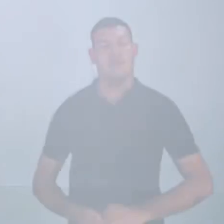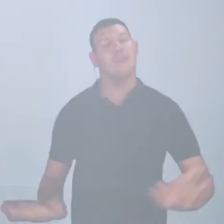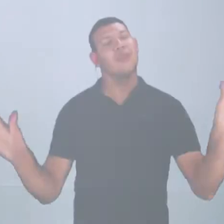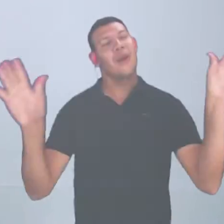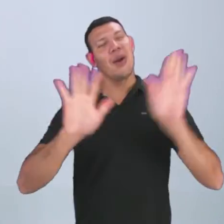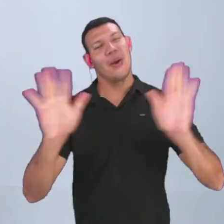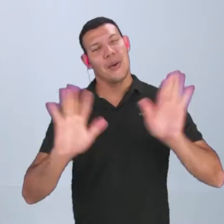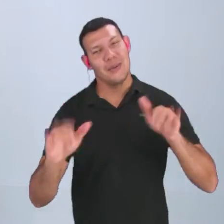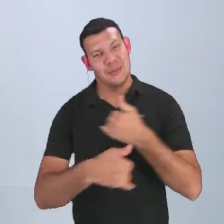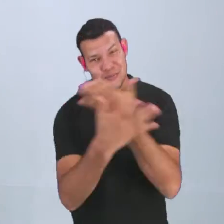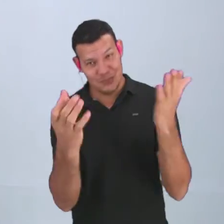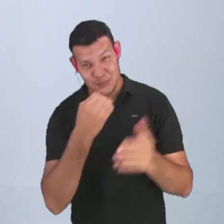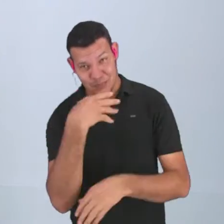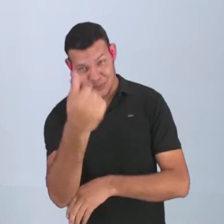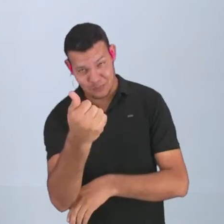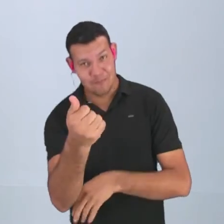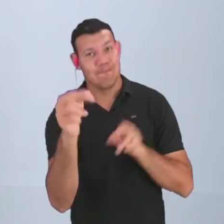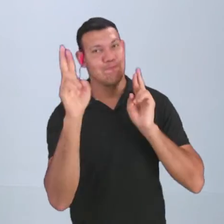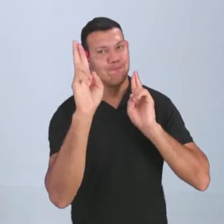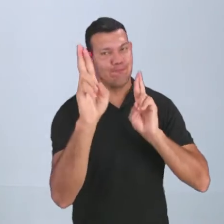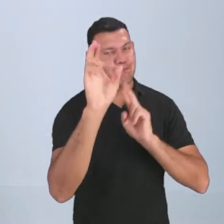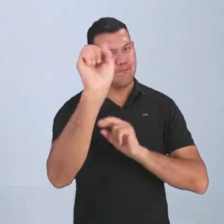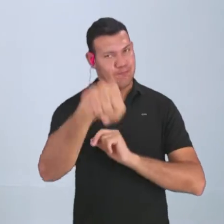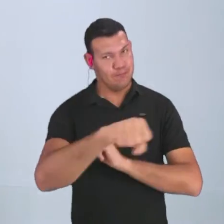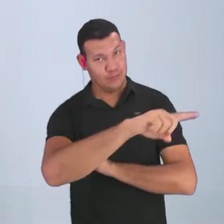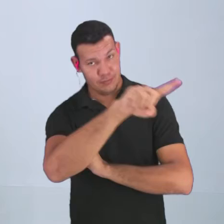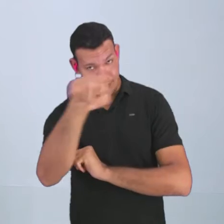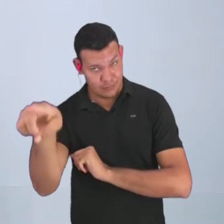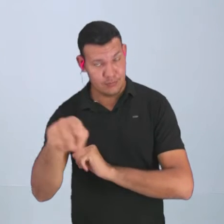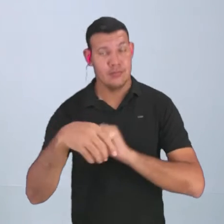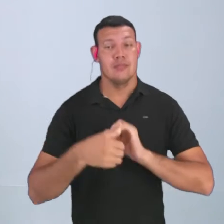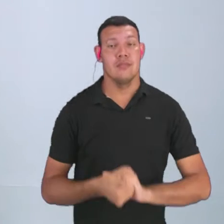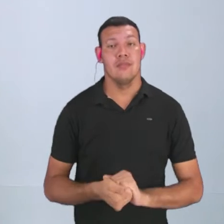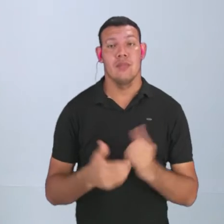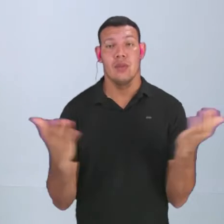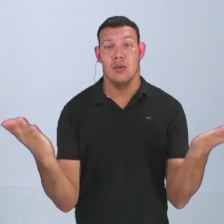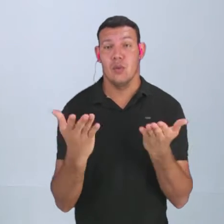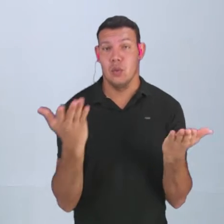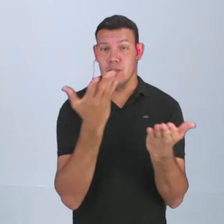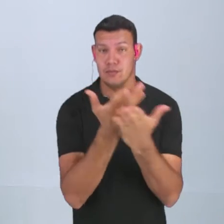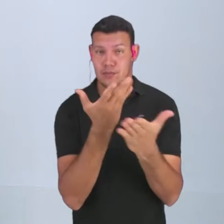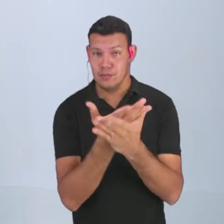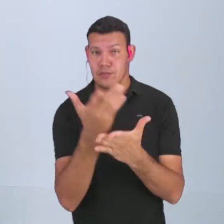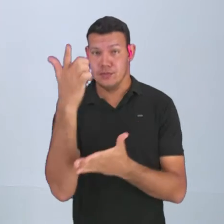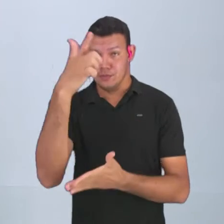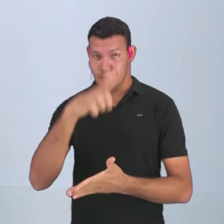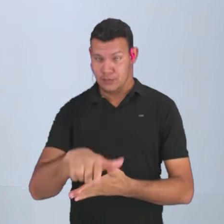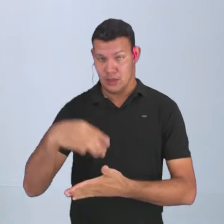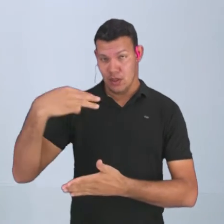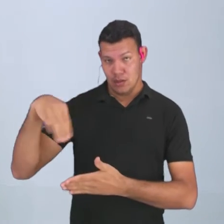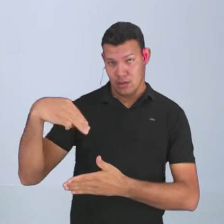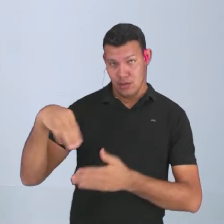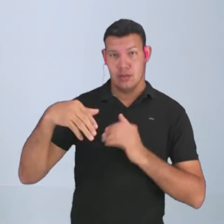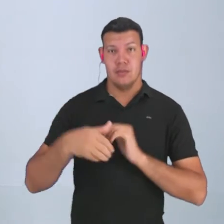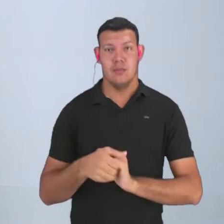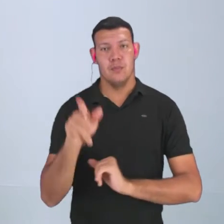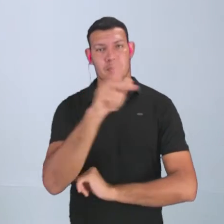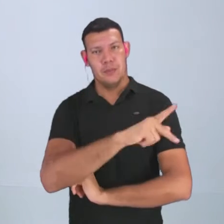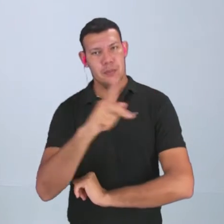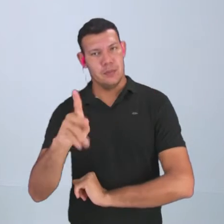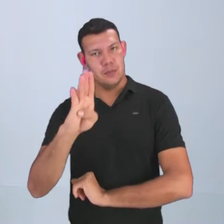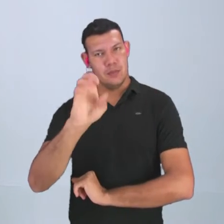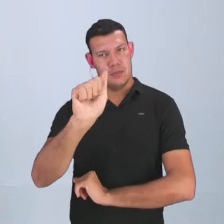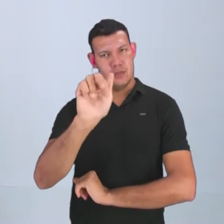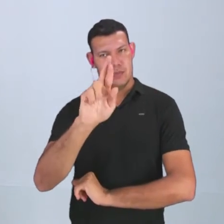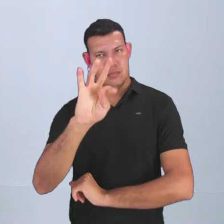Olá pessoal tudo bem Eu espero que esteja tudo bem com vocês hoje nós vamos a mais uma aula de matemática meu